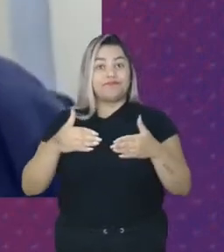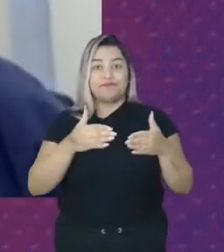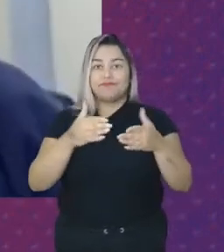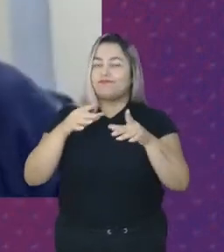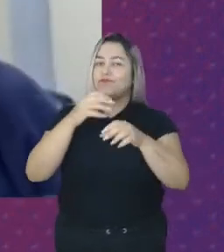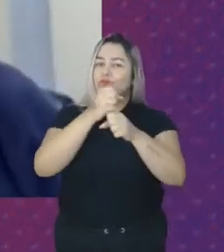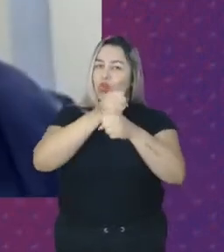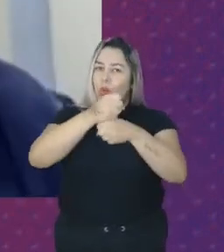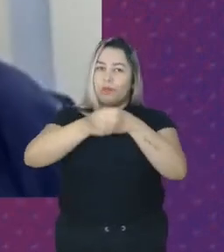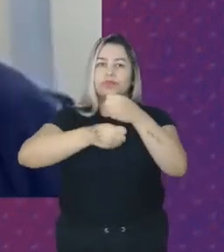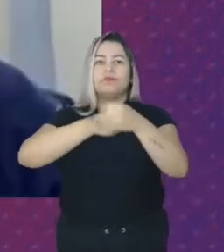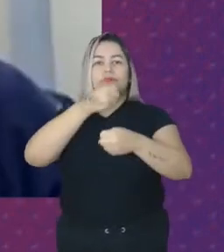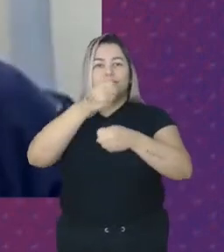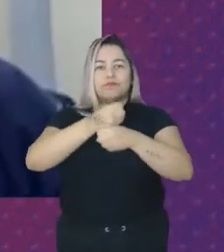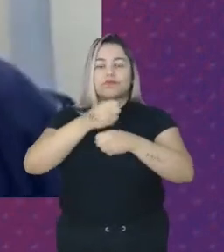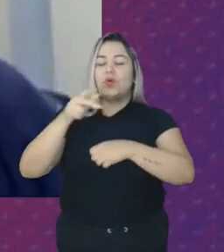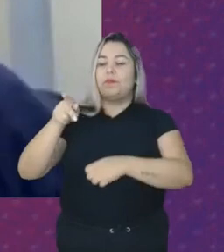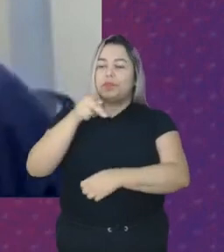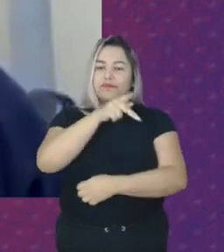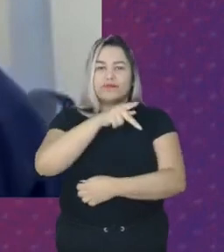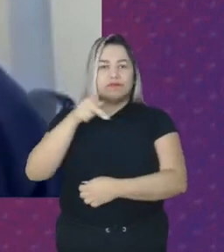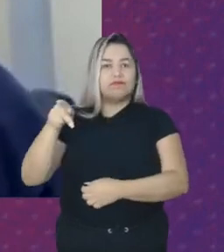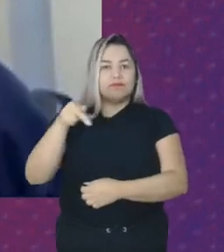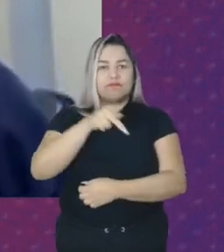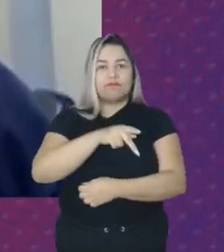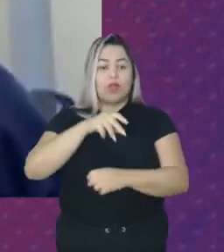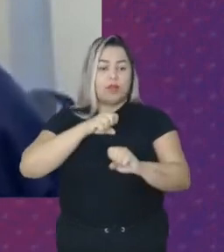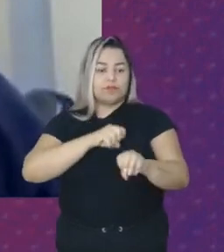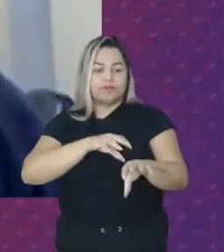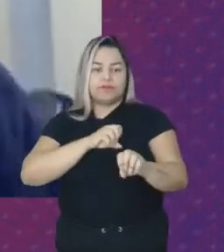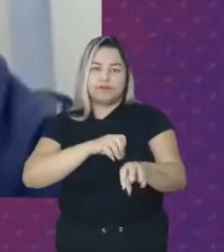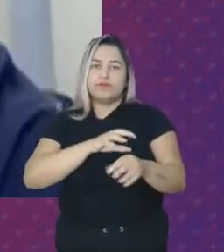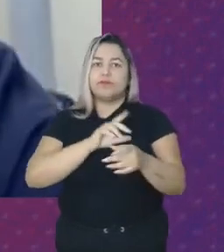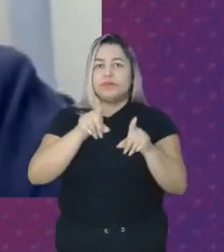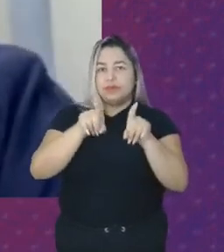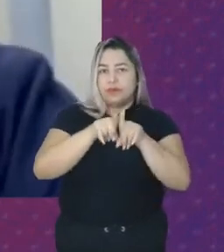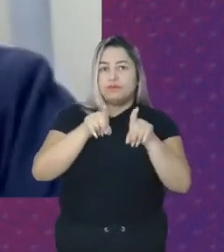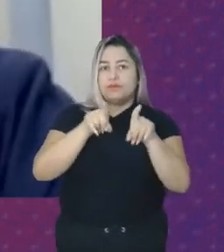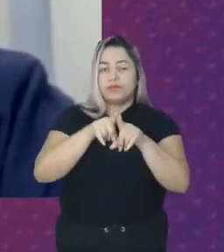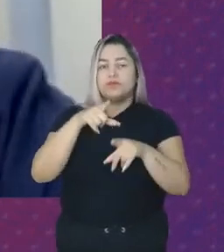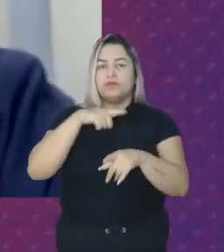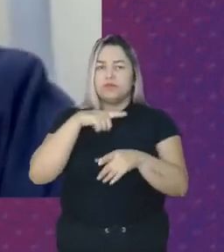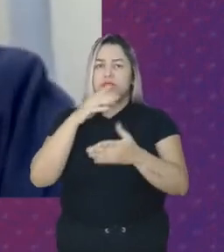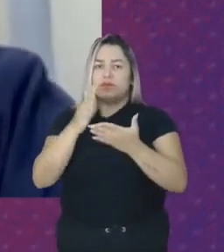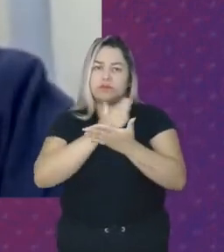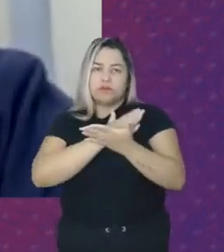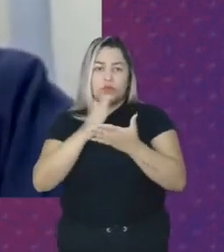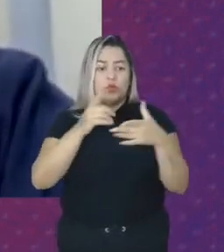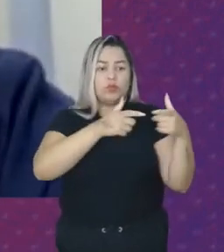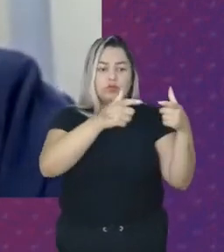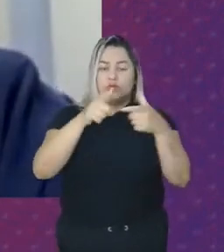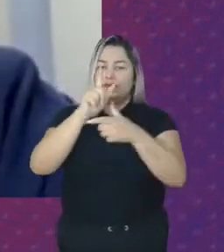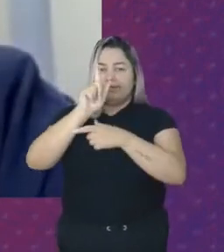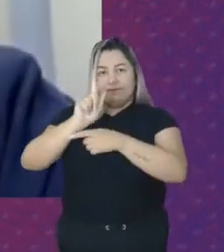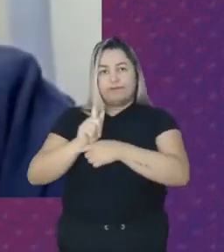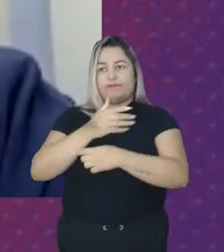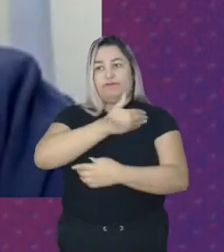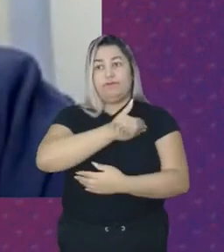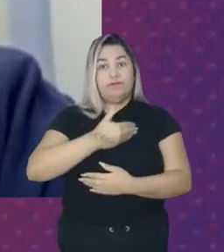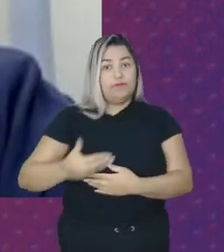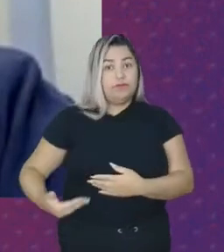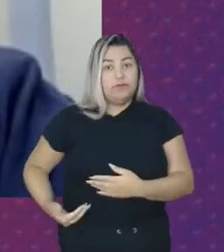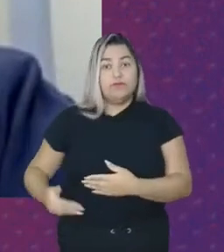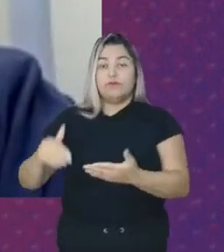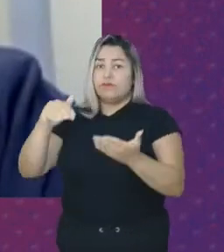muitos anos como professora alfabetizadora, mas também estive em alguns lugares de gestão pública. Eu